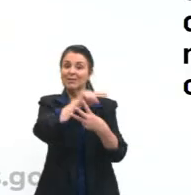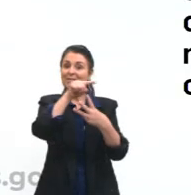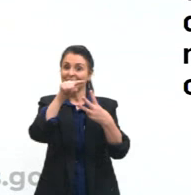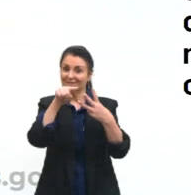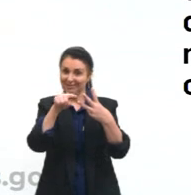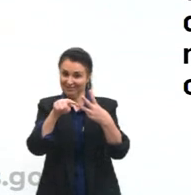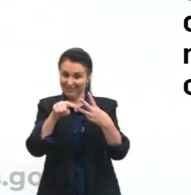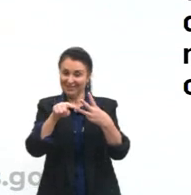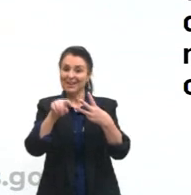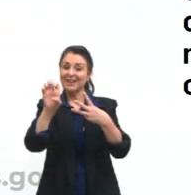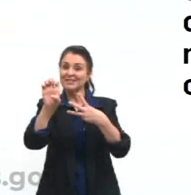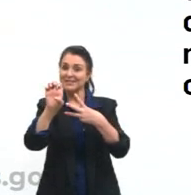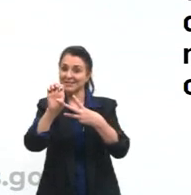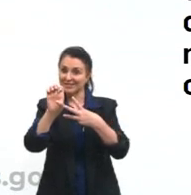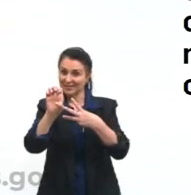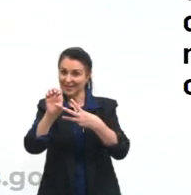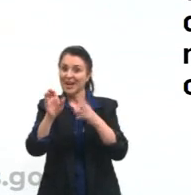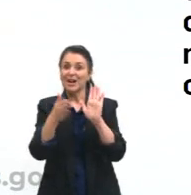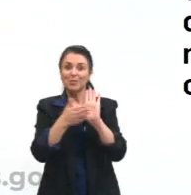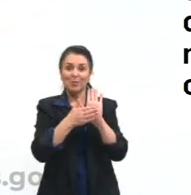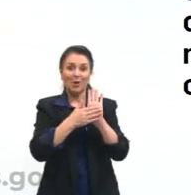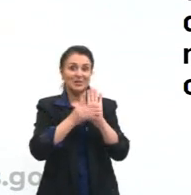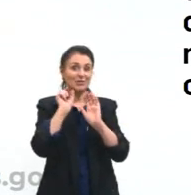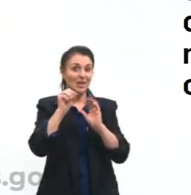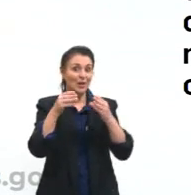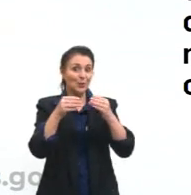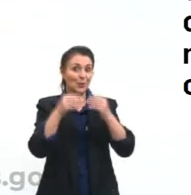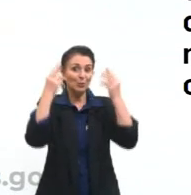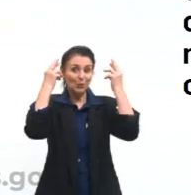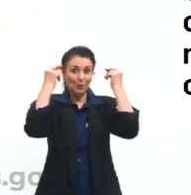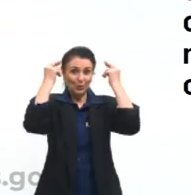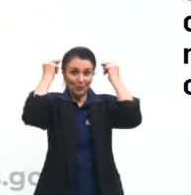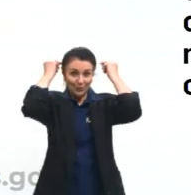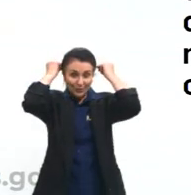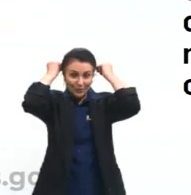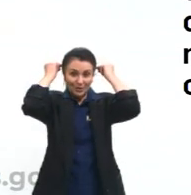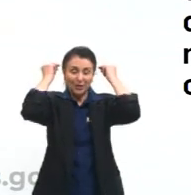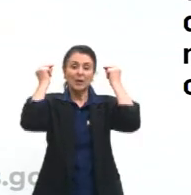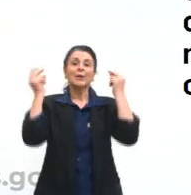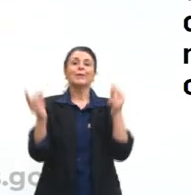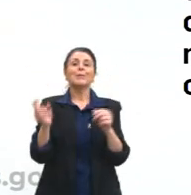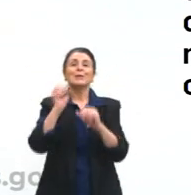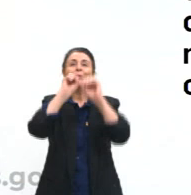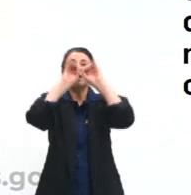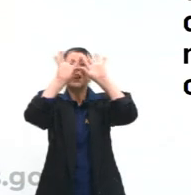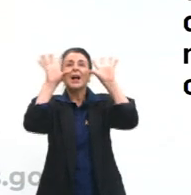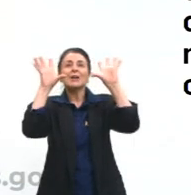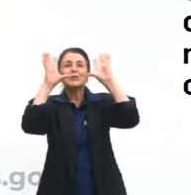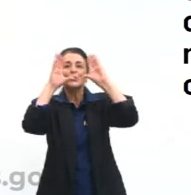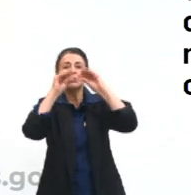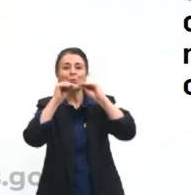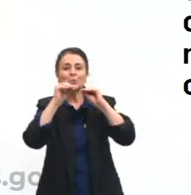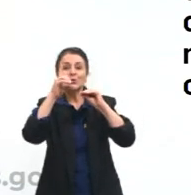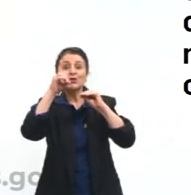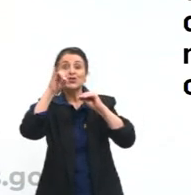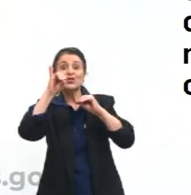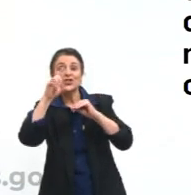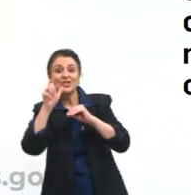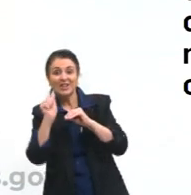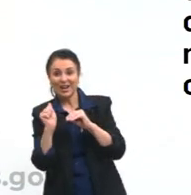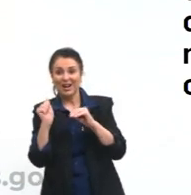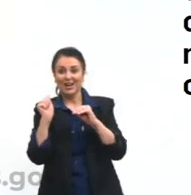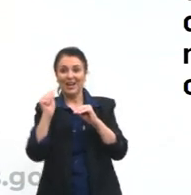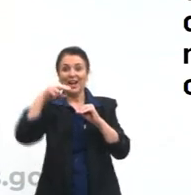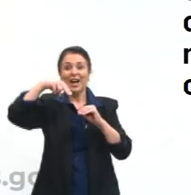três estágios que era a proposta dos gregos né dia-noite claro-escuro bem bem bem bem